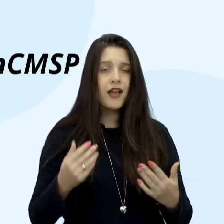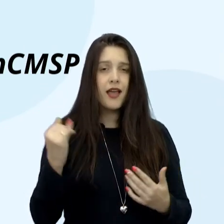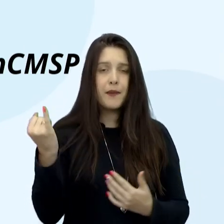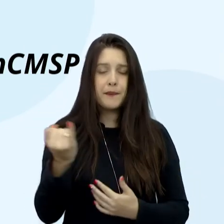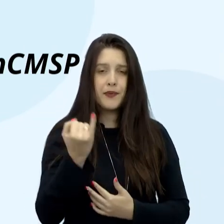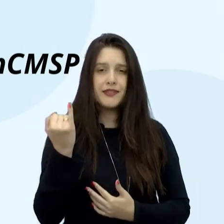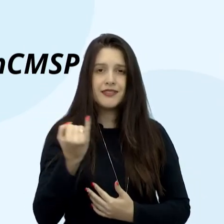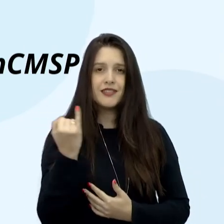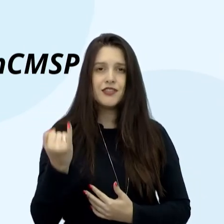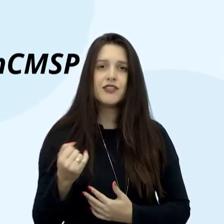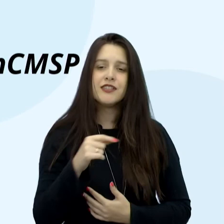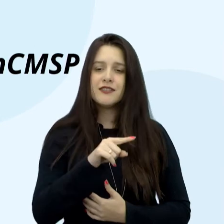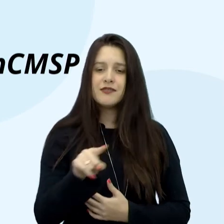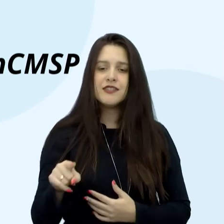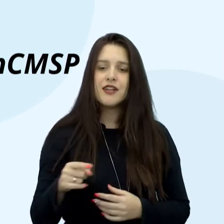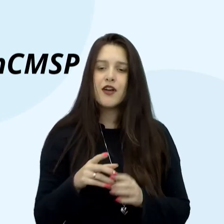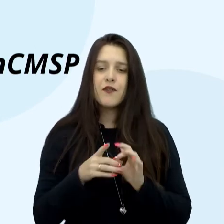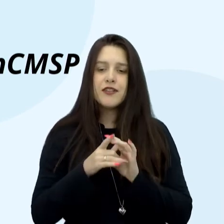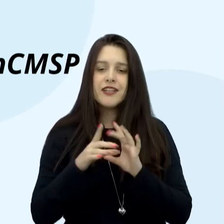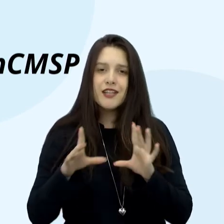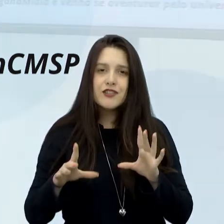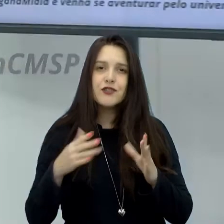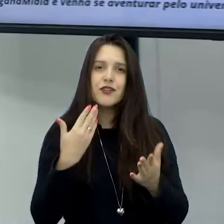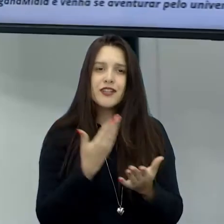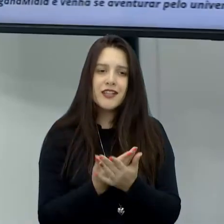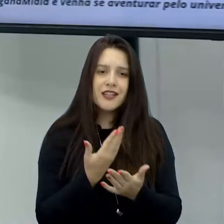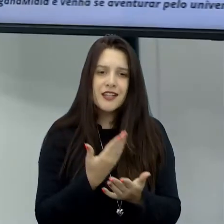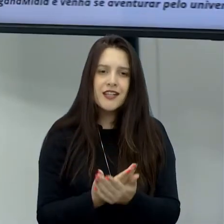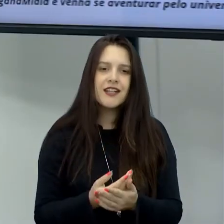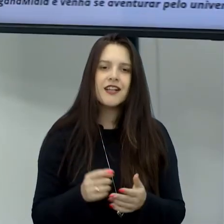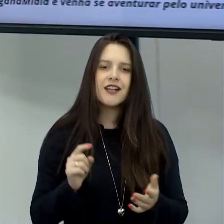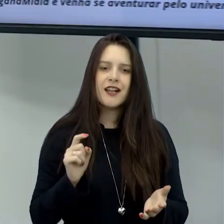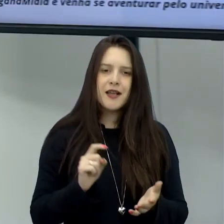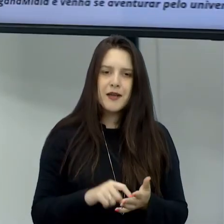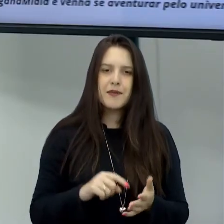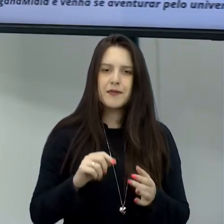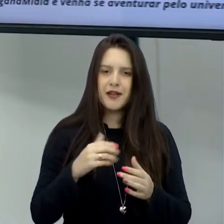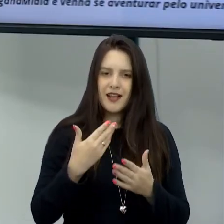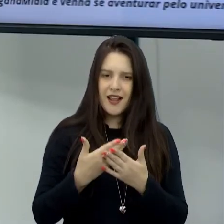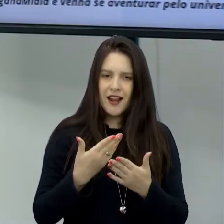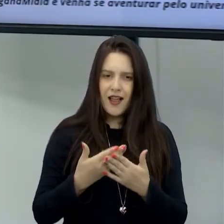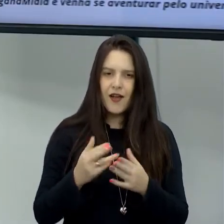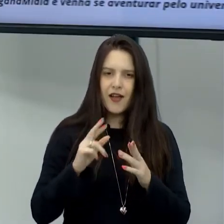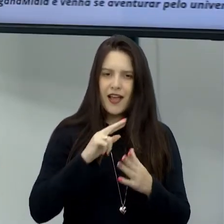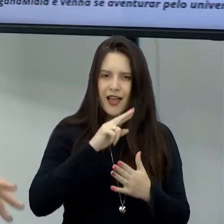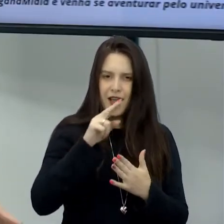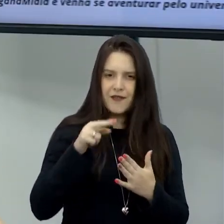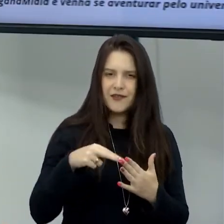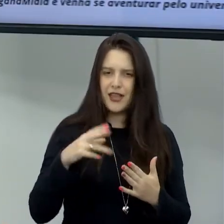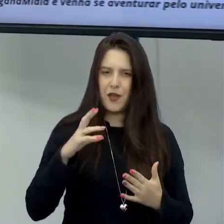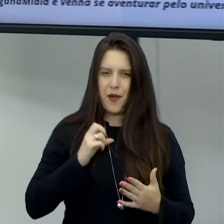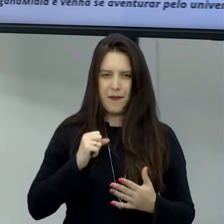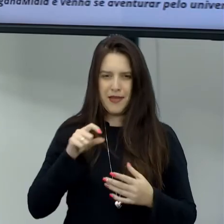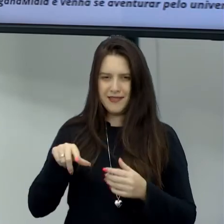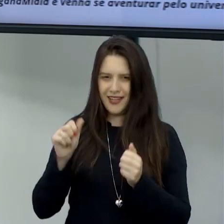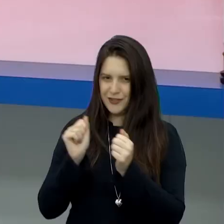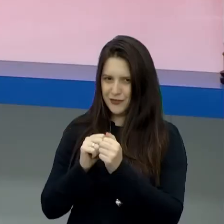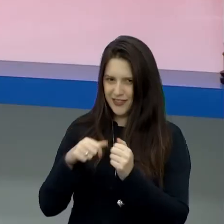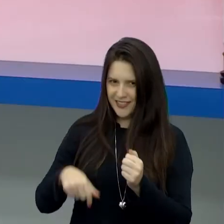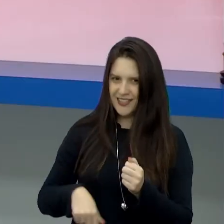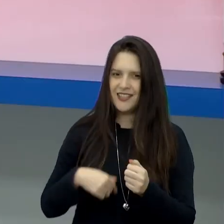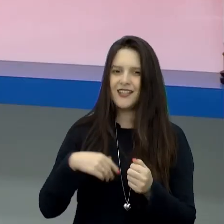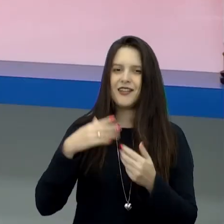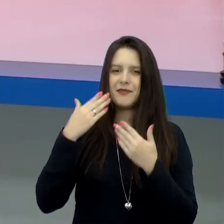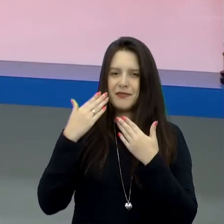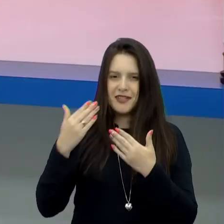importante. Sempre. Você deixou essa nossa aula riquíssima com sua experiência, assim eu amei ter você aqui. Assim eu